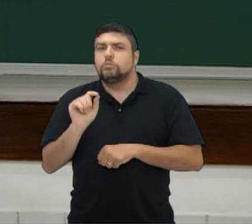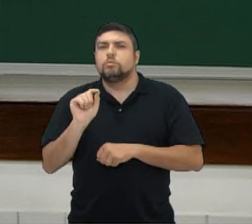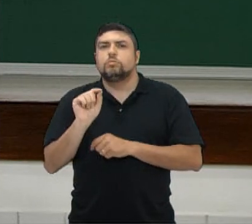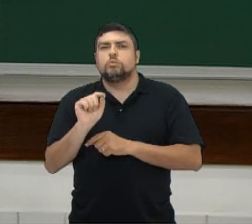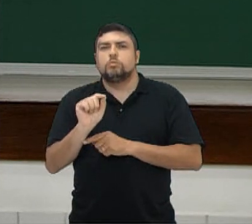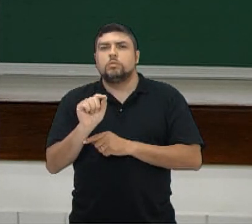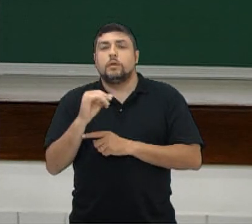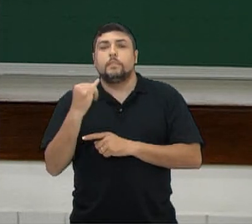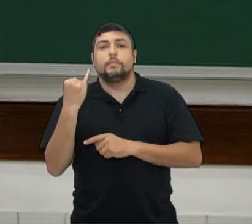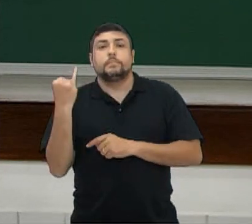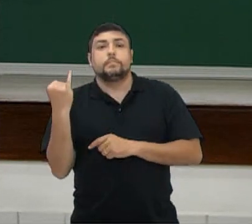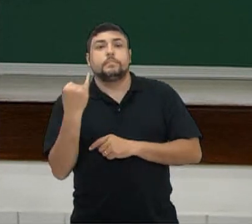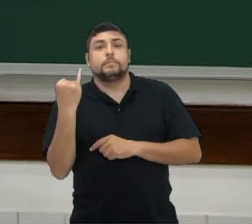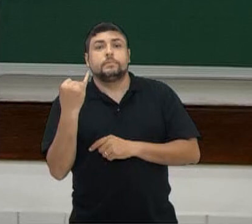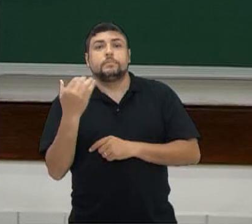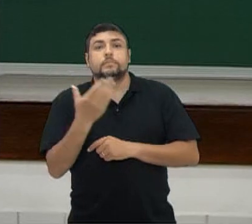vocês,